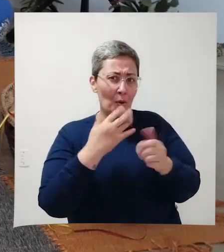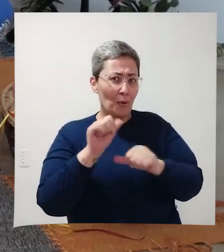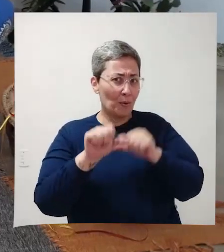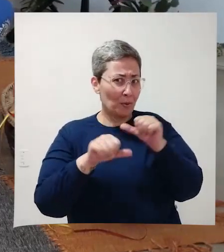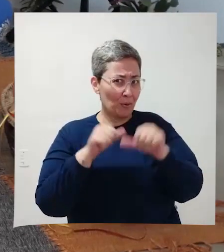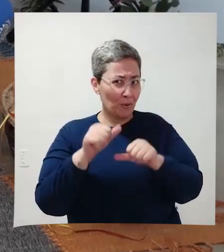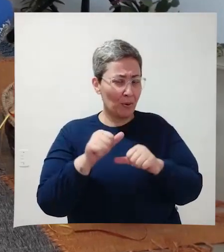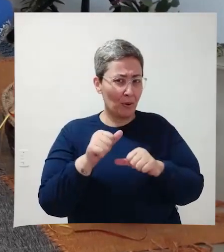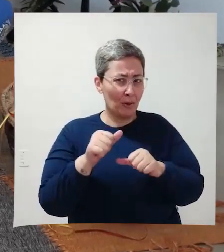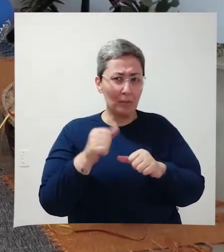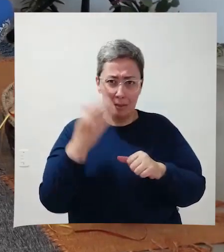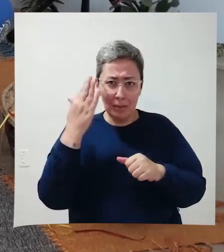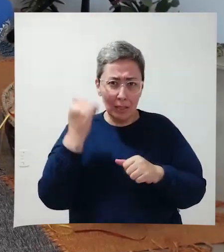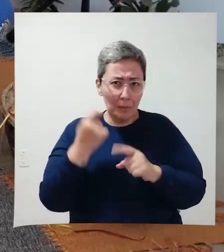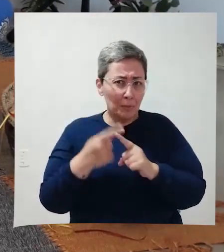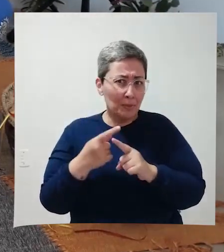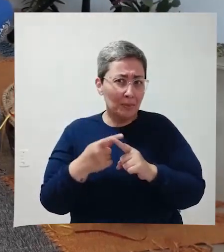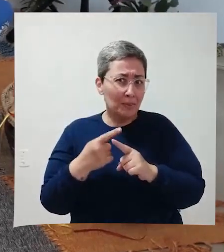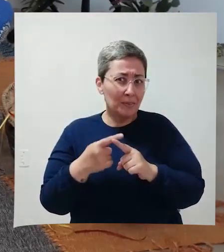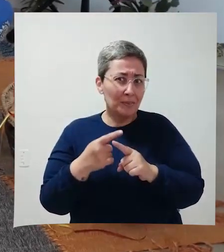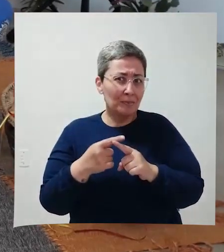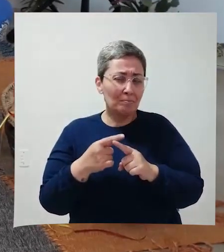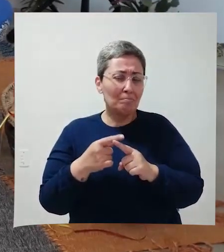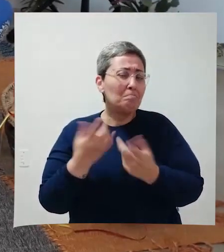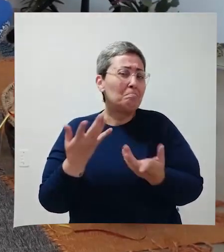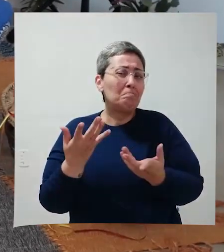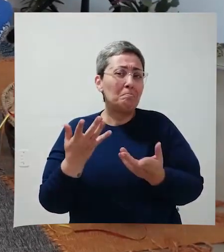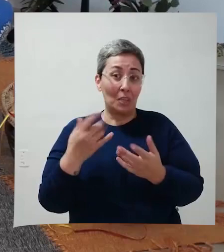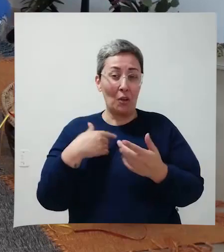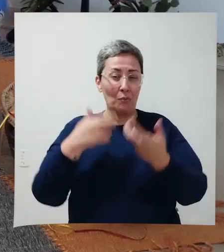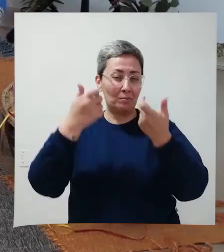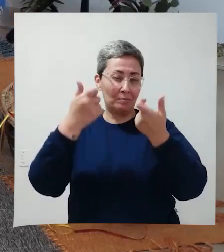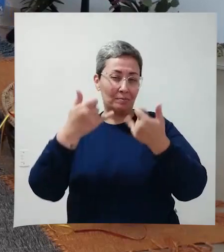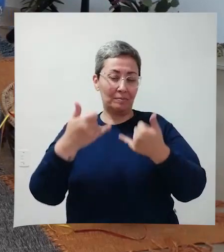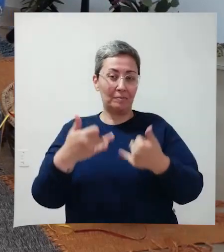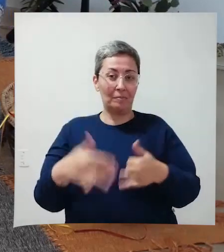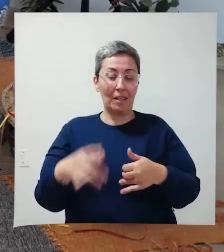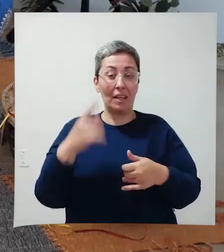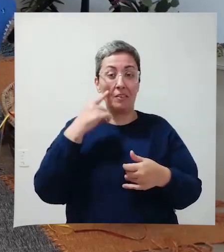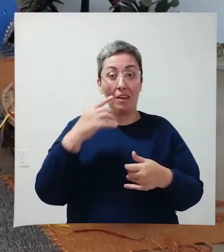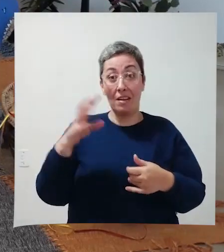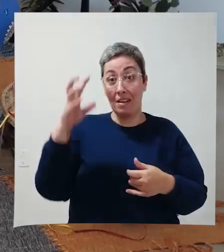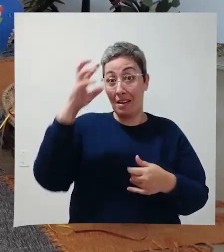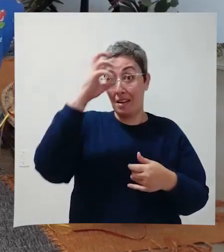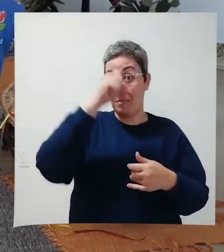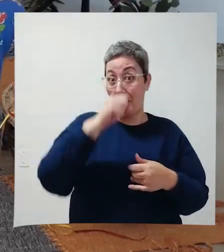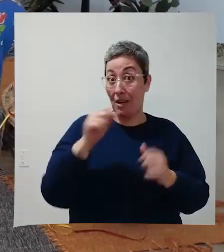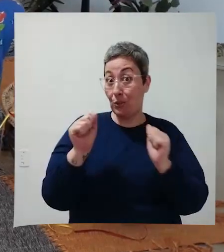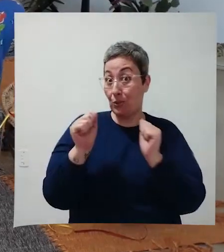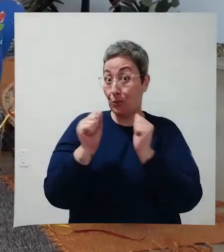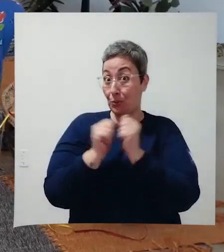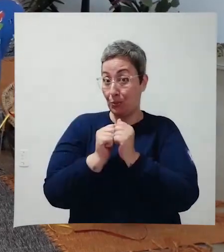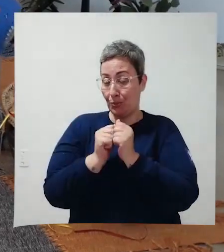porquê? Por quê? Você sabe o porquê? Eu vou contar essa história e a gente vai aprender